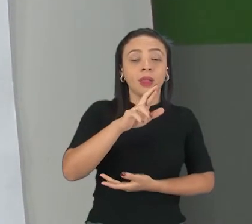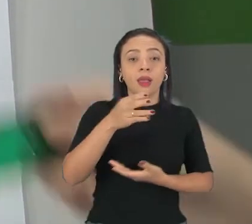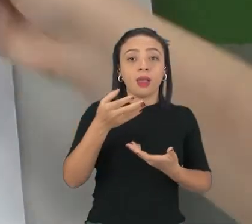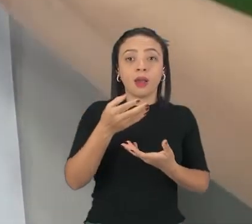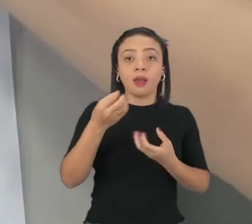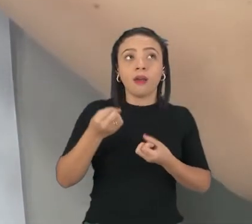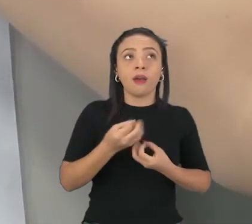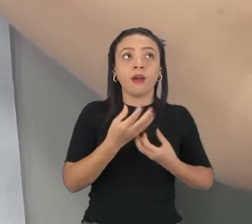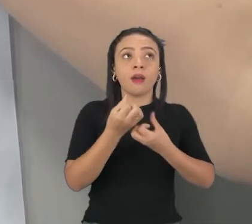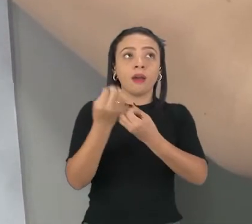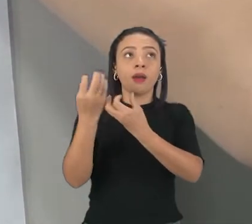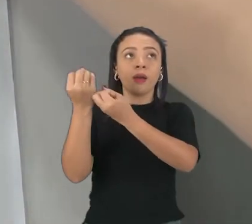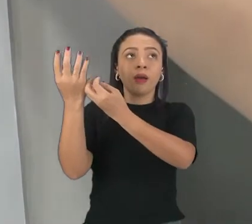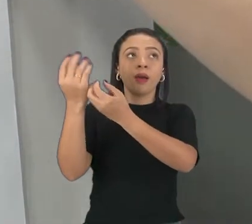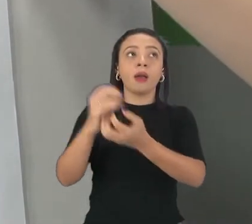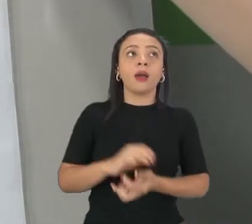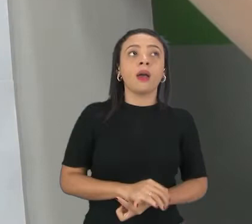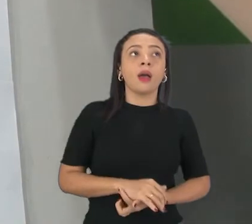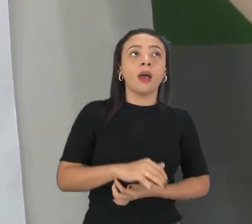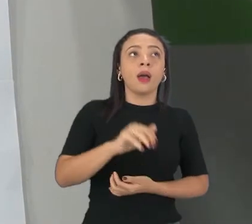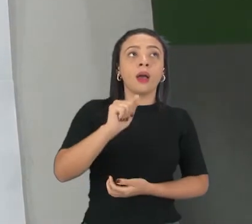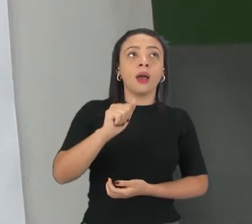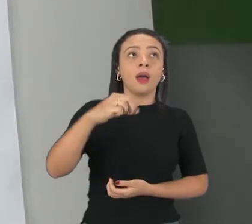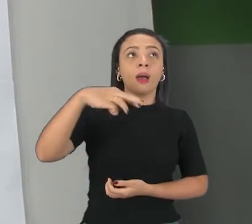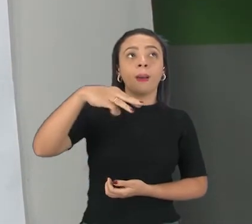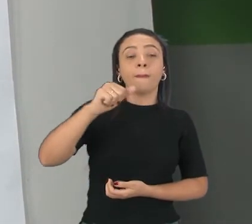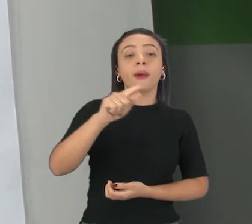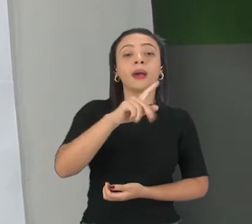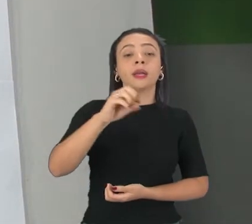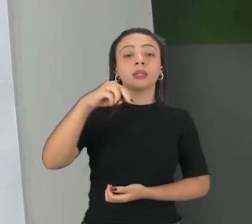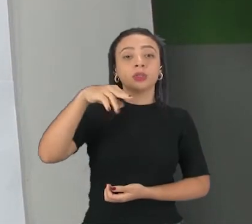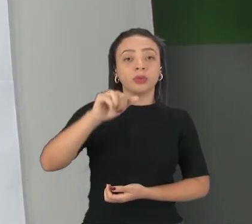Amazônia. Pilar é uma menina que tem